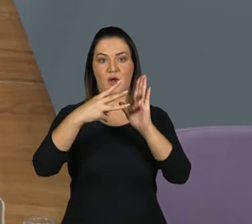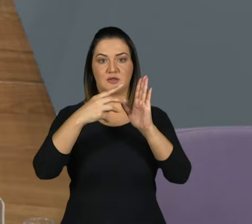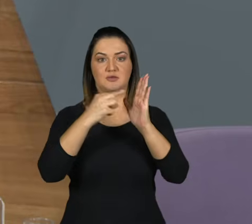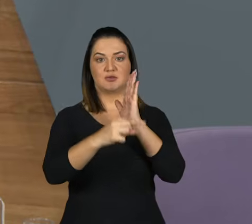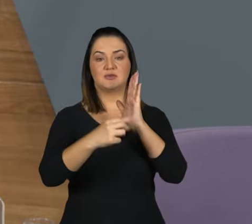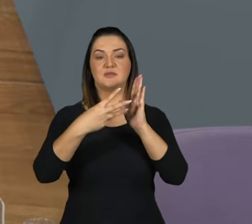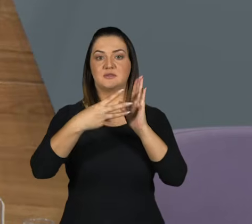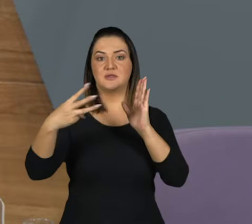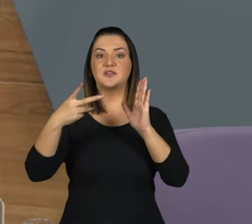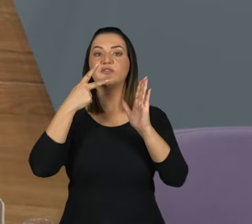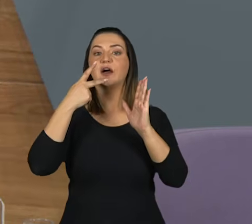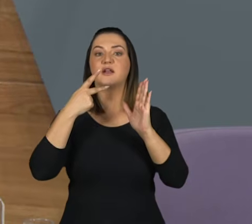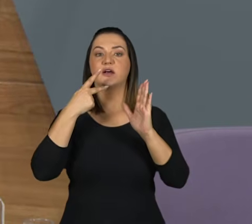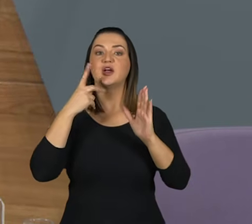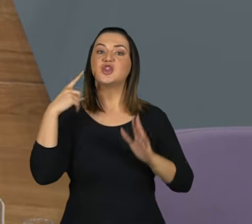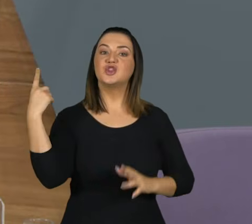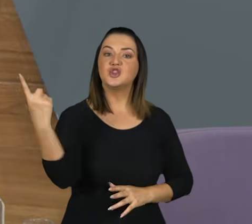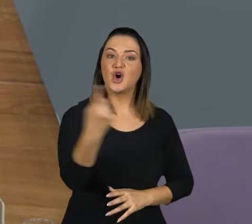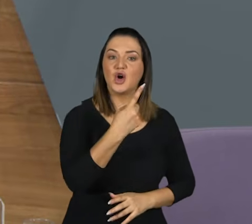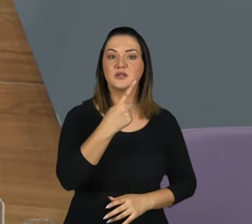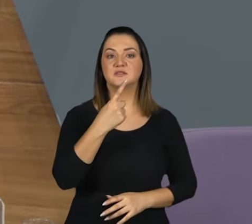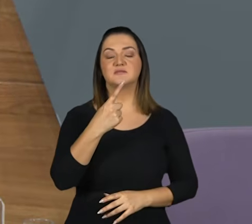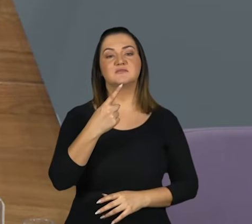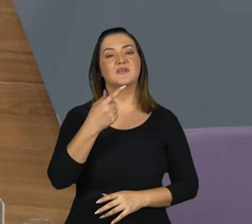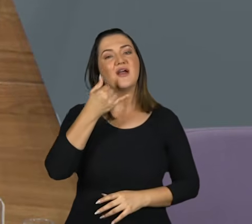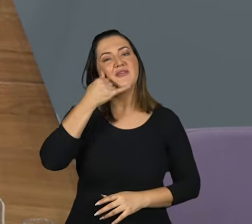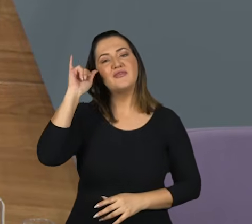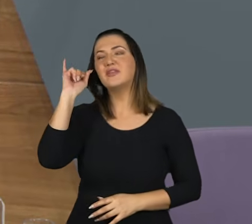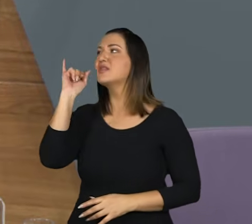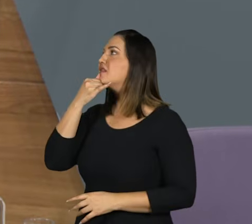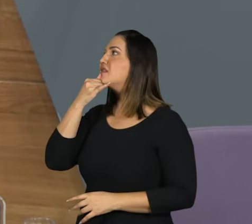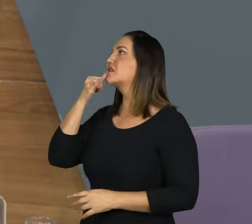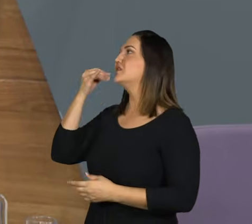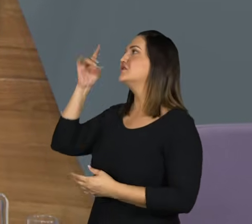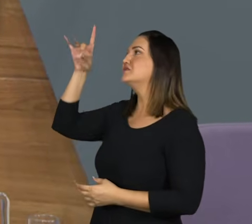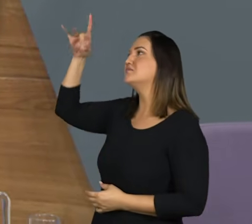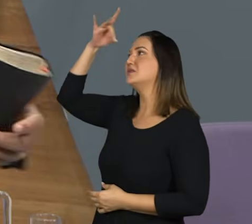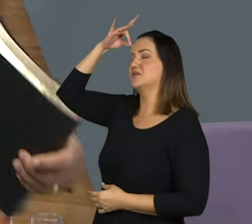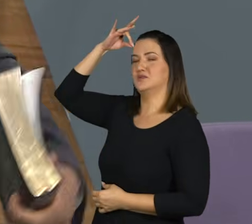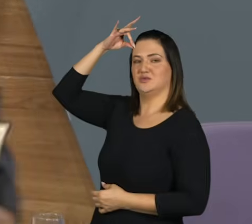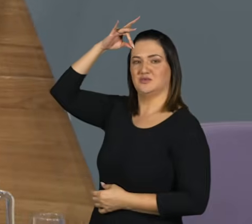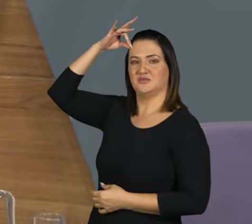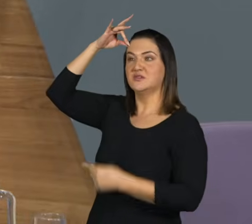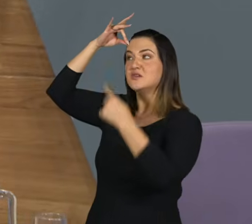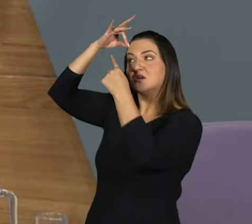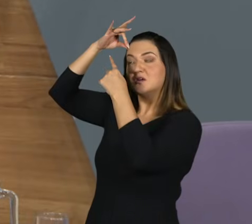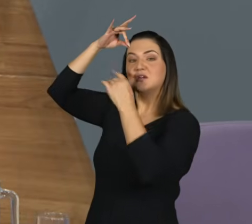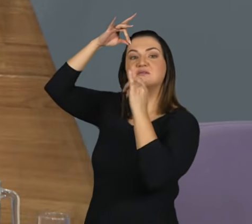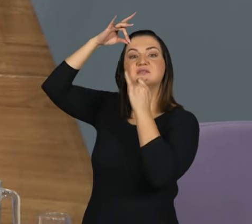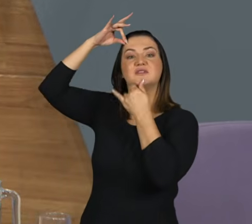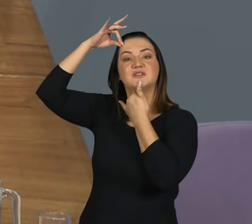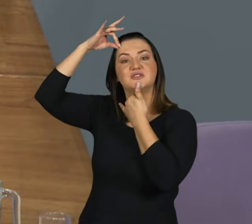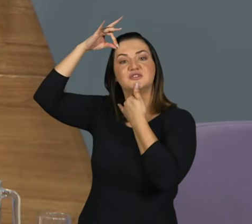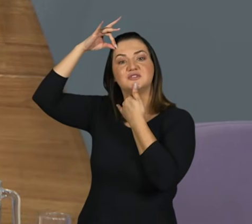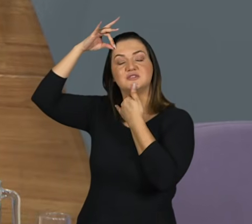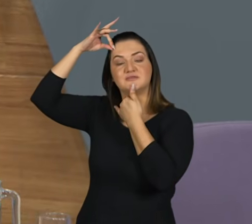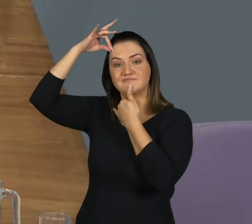não entristeçais o Espírito Santo de Deus. Aí o Espírito Santo